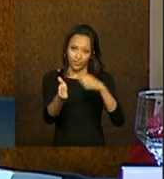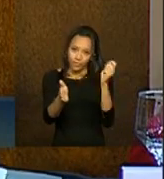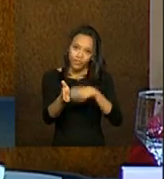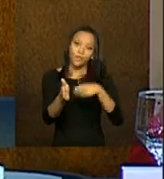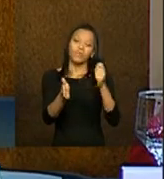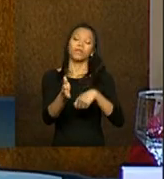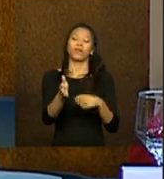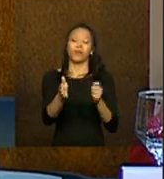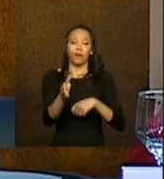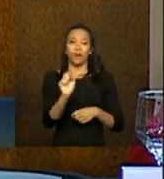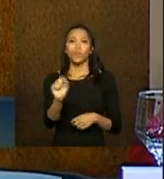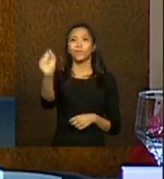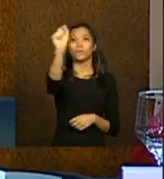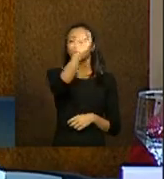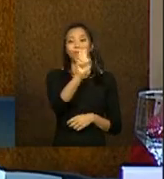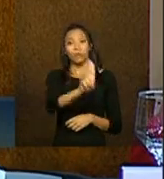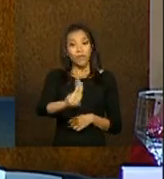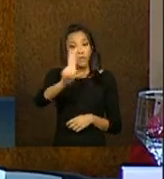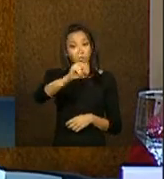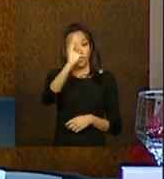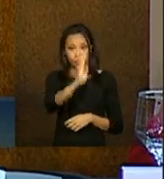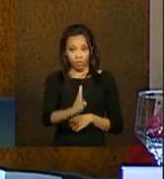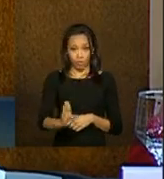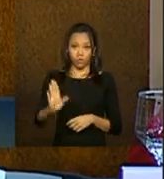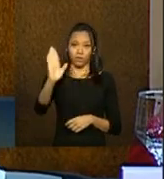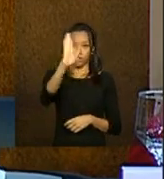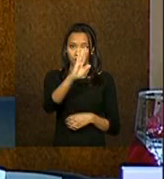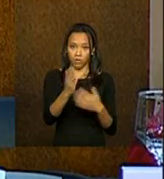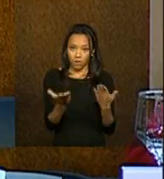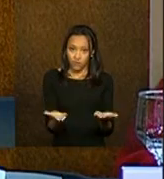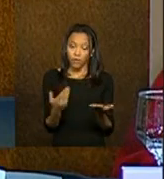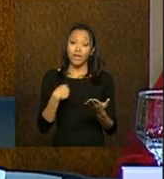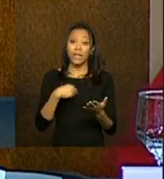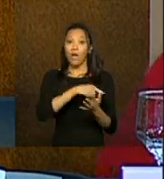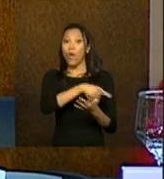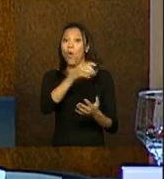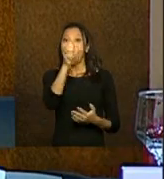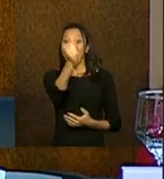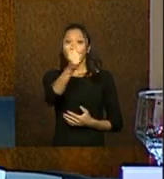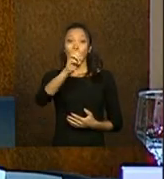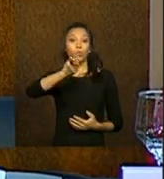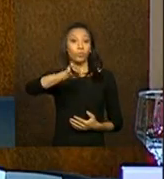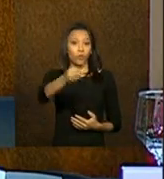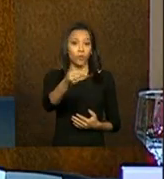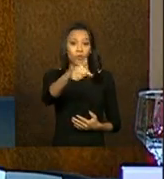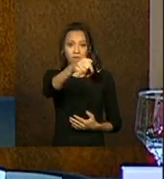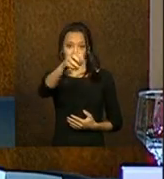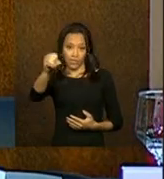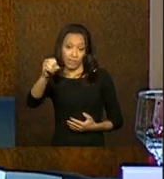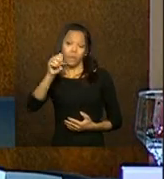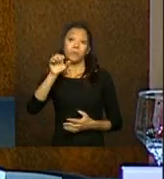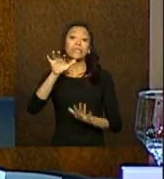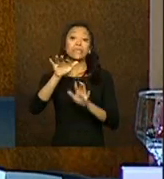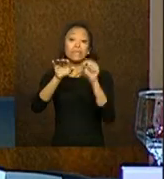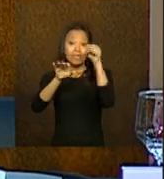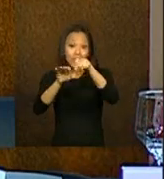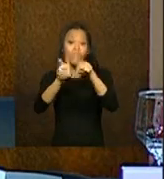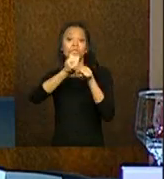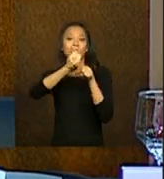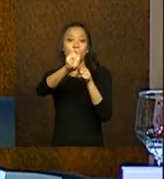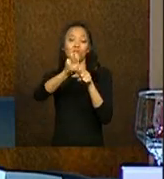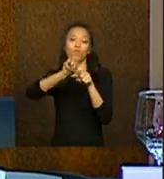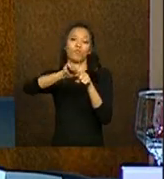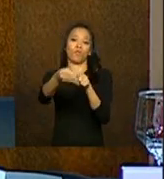acessar as universidades federais brasileiras. Eh, desses 8.hõ700 700, 5 milhões se